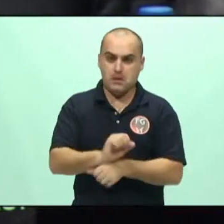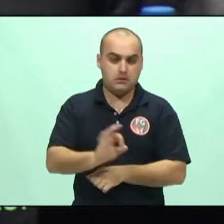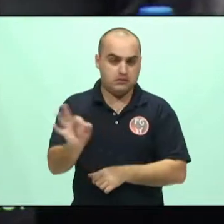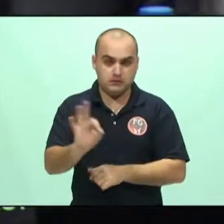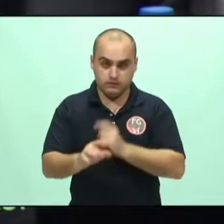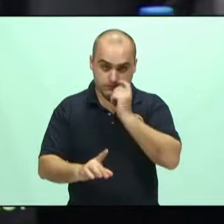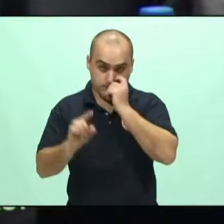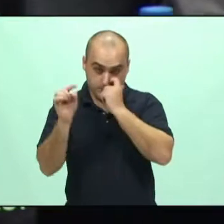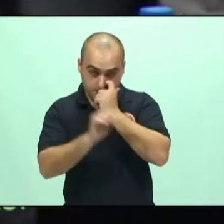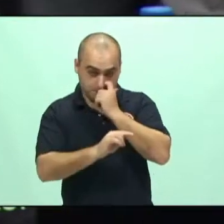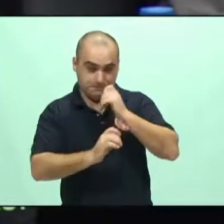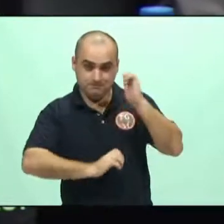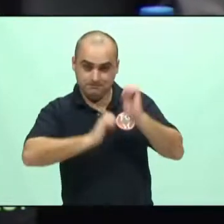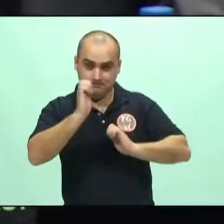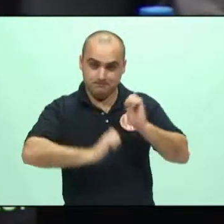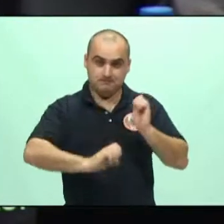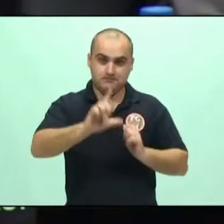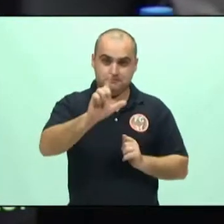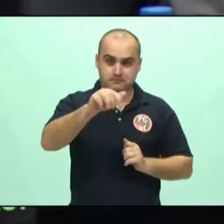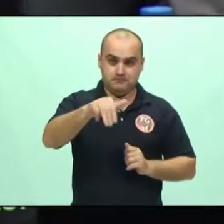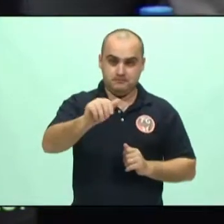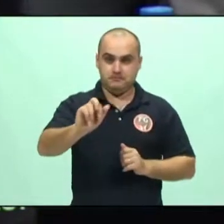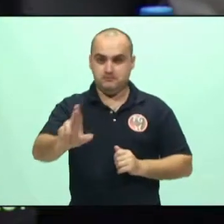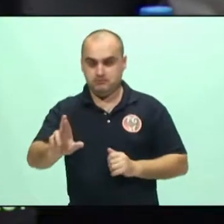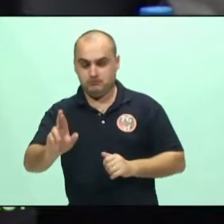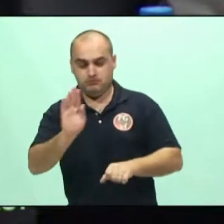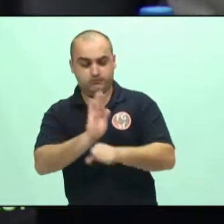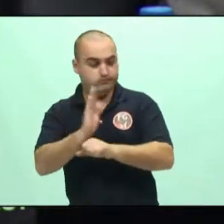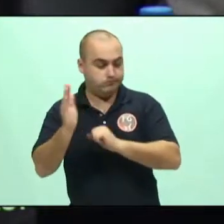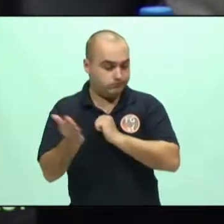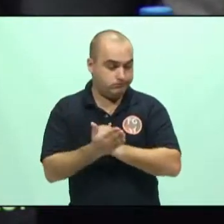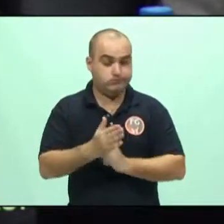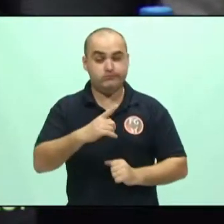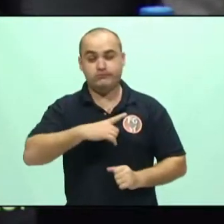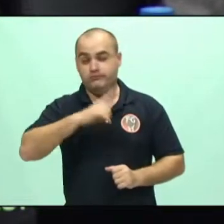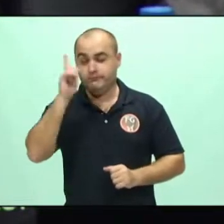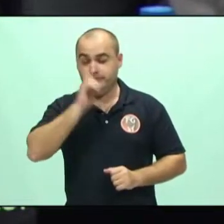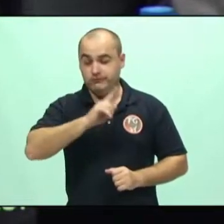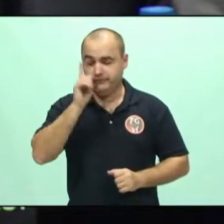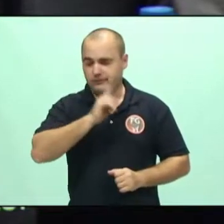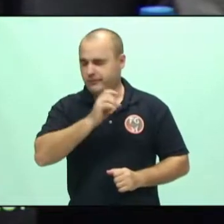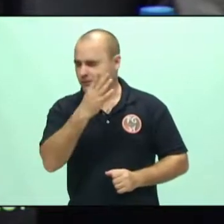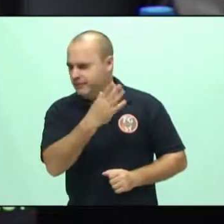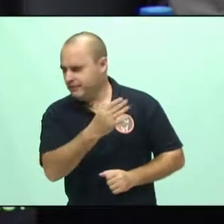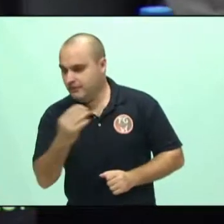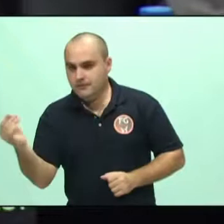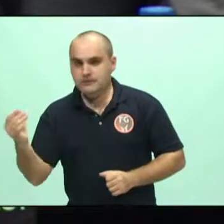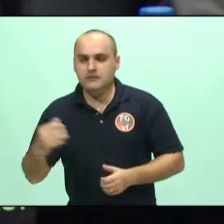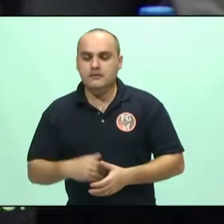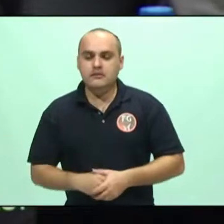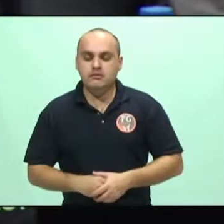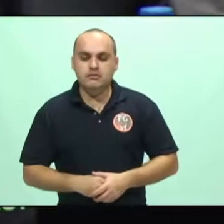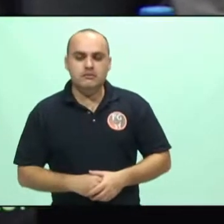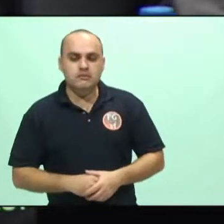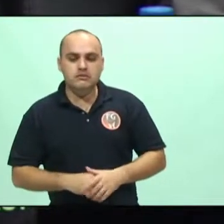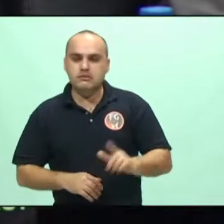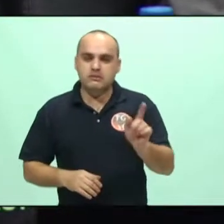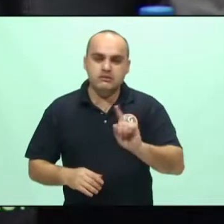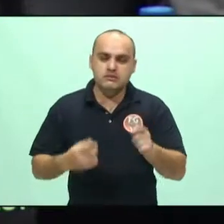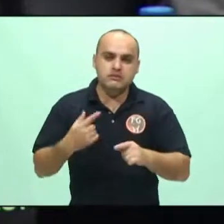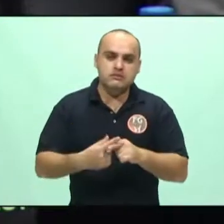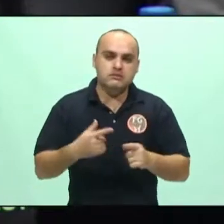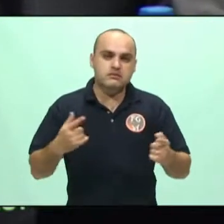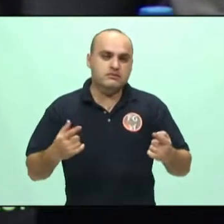lmr deixou muito a desejar no nosso bairro e não é por falta de reclamação